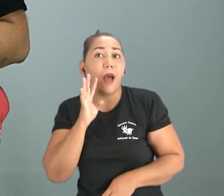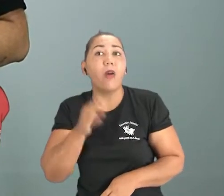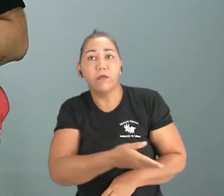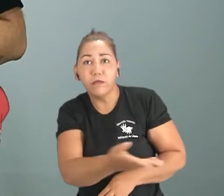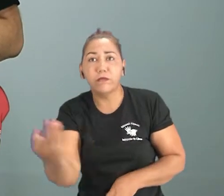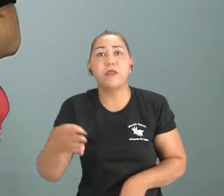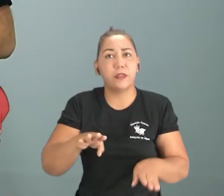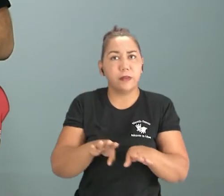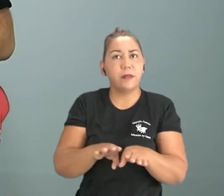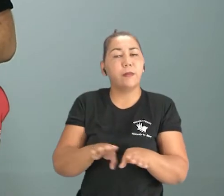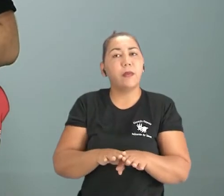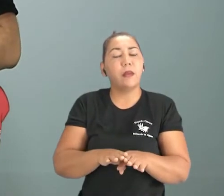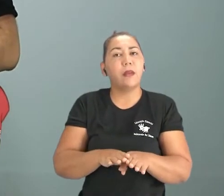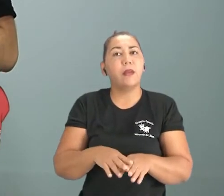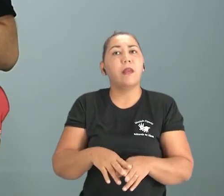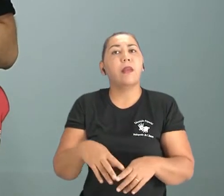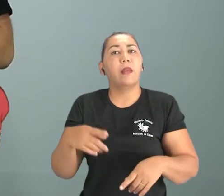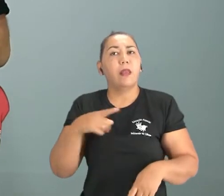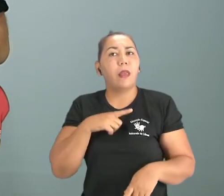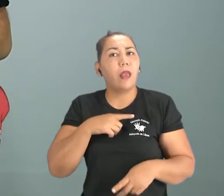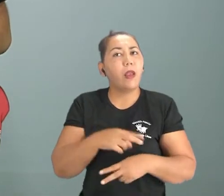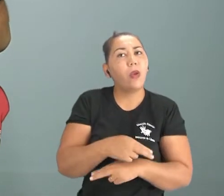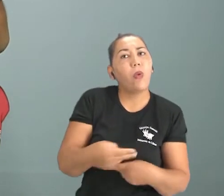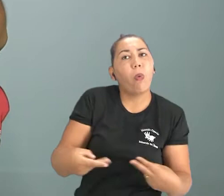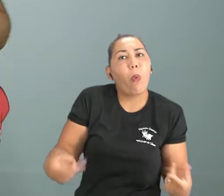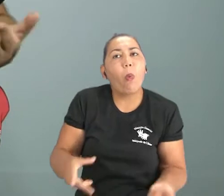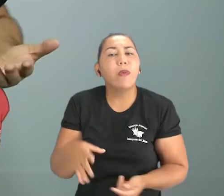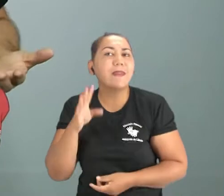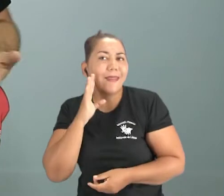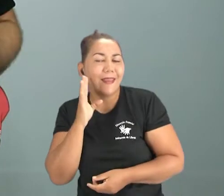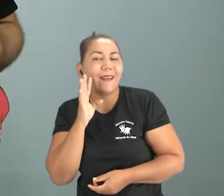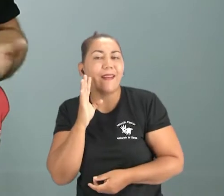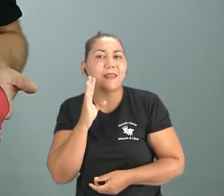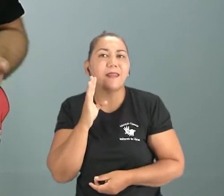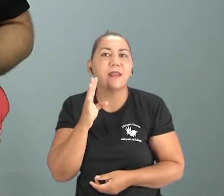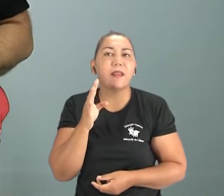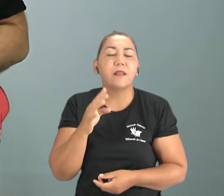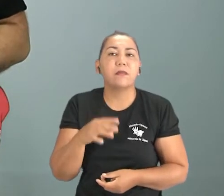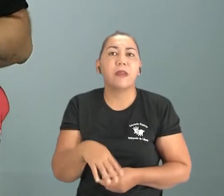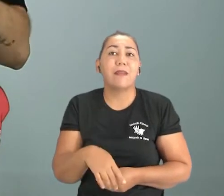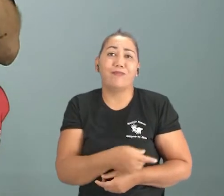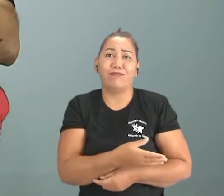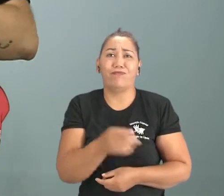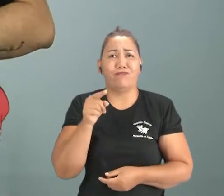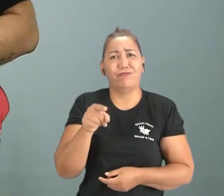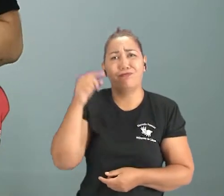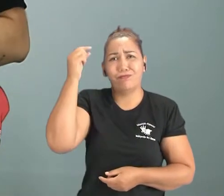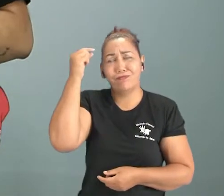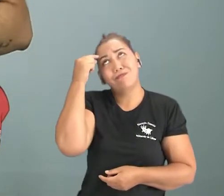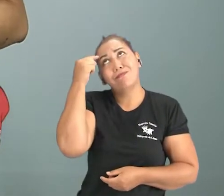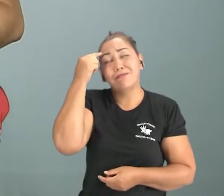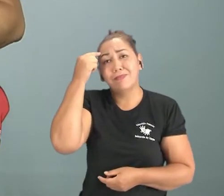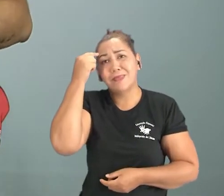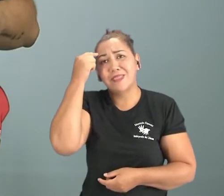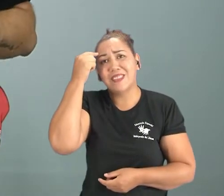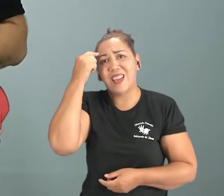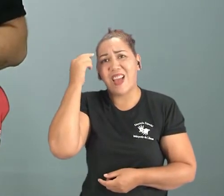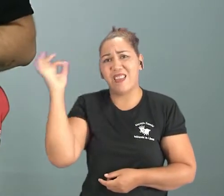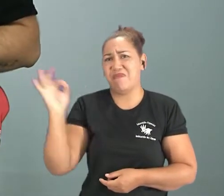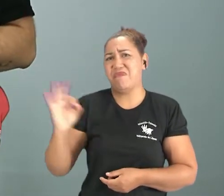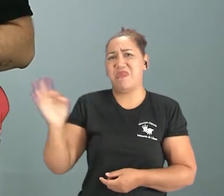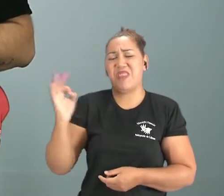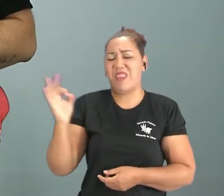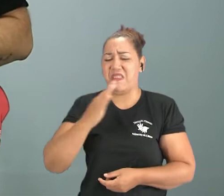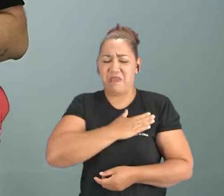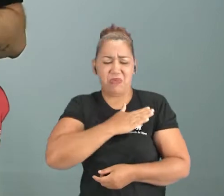fazer Às vezes você pode pensar assim ó ah ninguém gosta de mim porque eu sou negro ou também você pode pensar ninguém gosta de mim